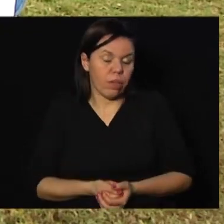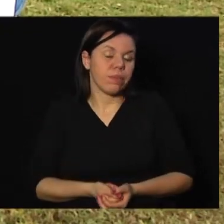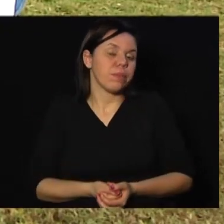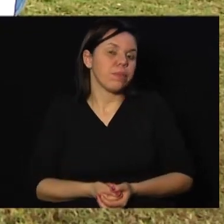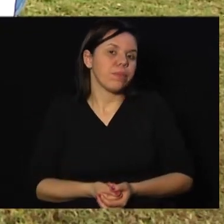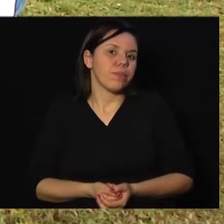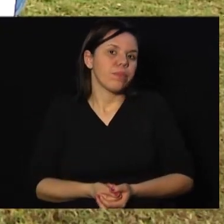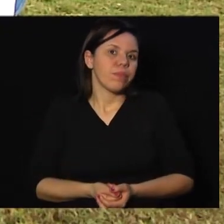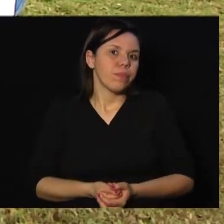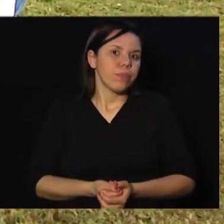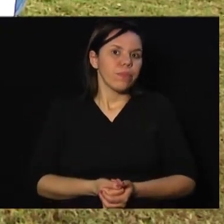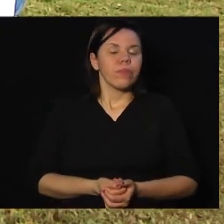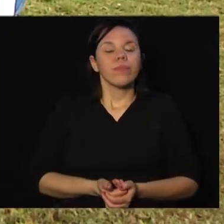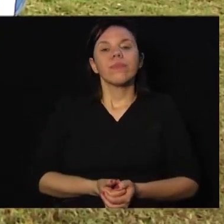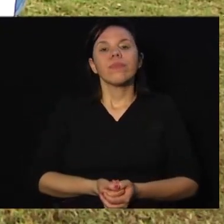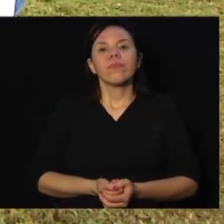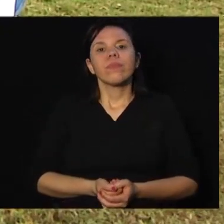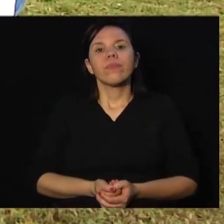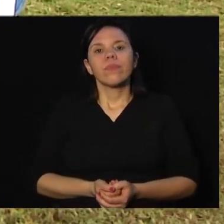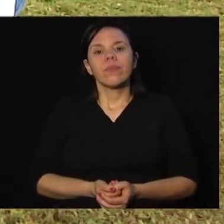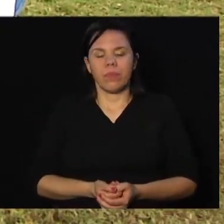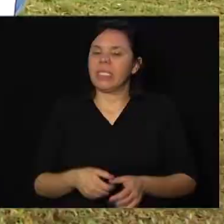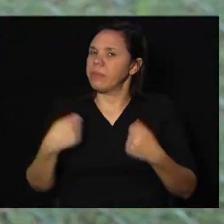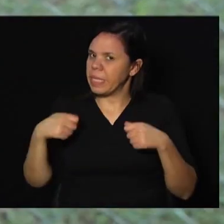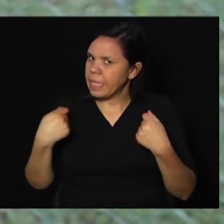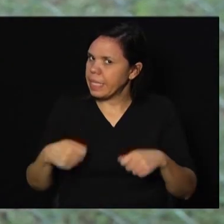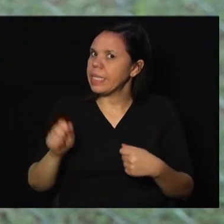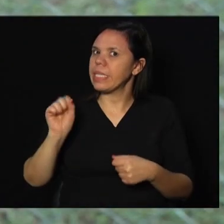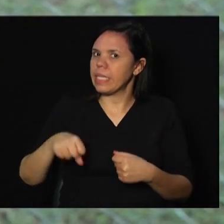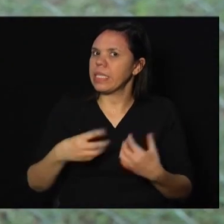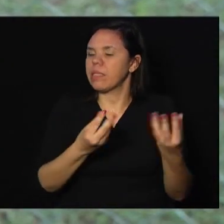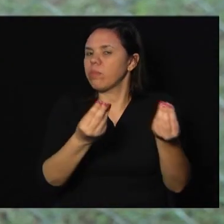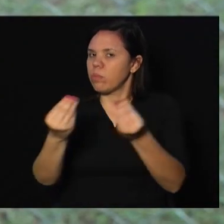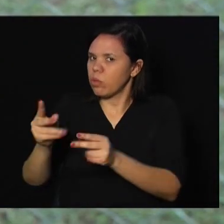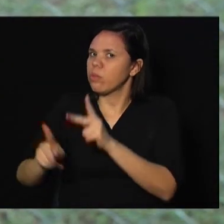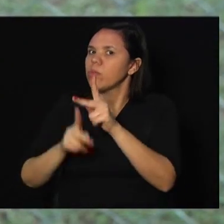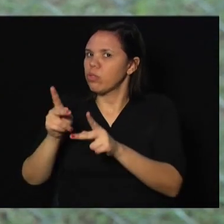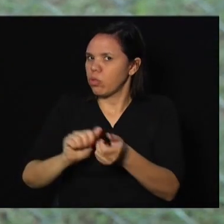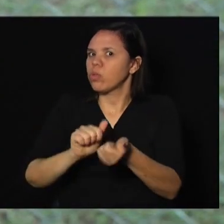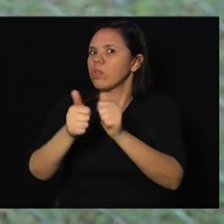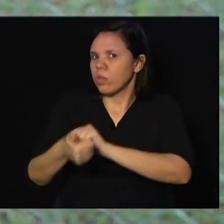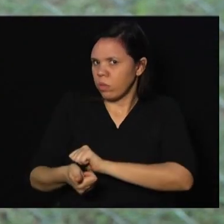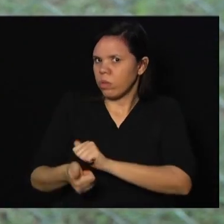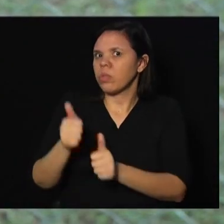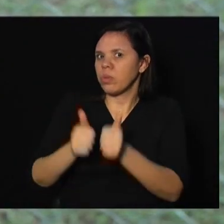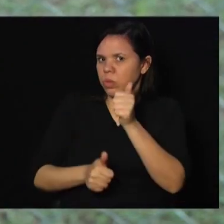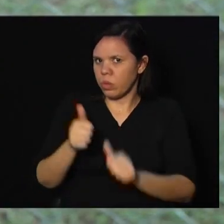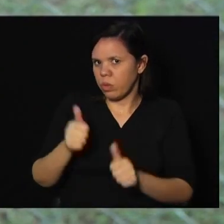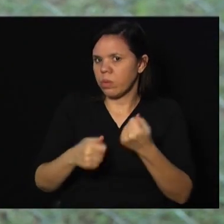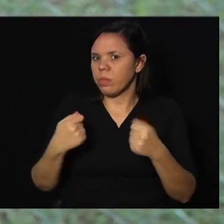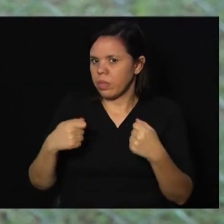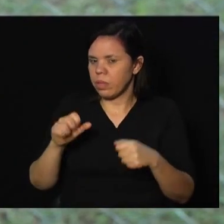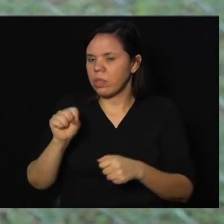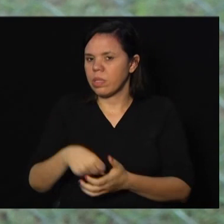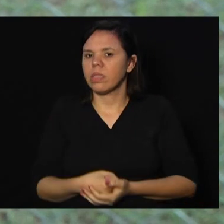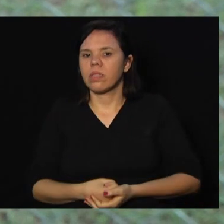Então, eu acho que precisa sim, muitos jogadores eu vejo, precisa melhorar o cabeceio. Você fala em